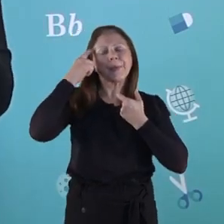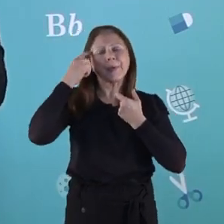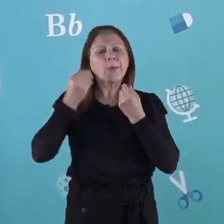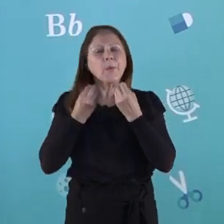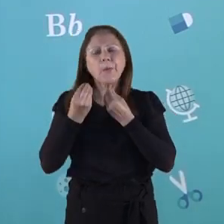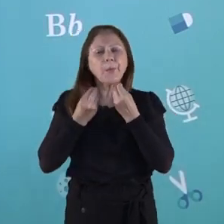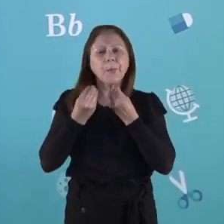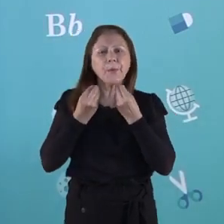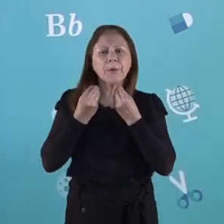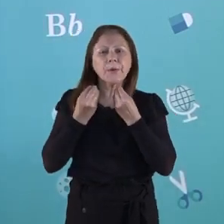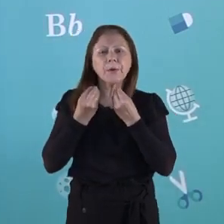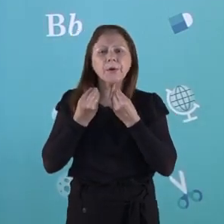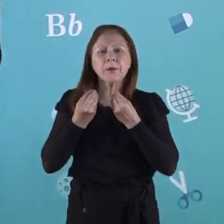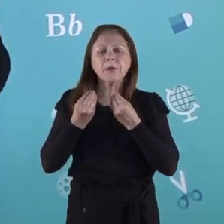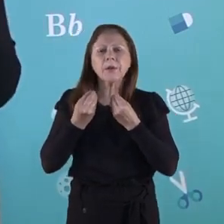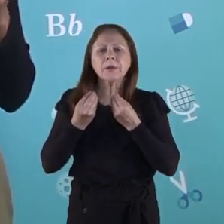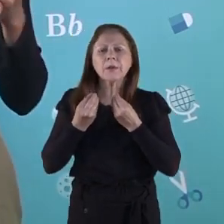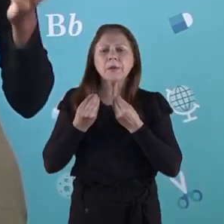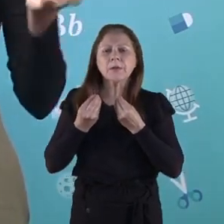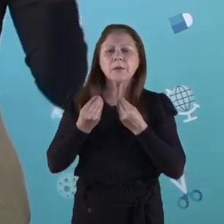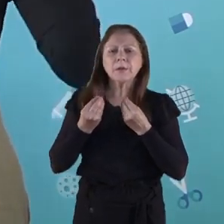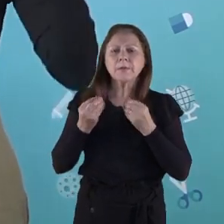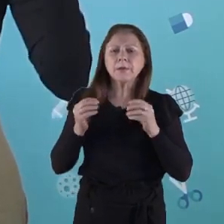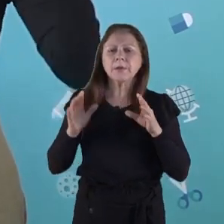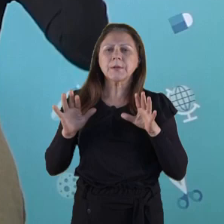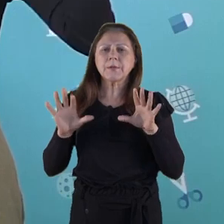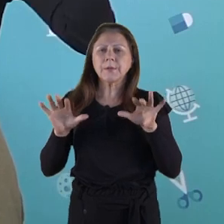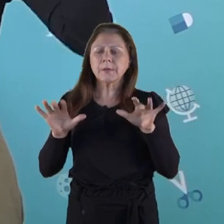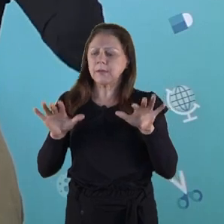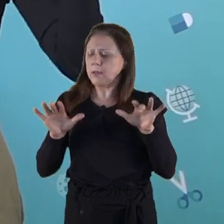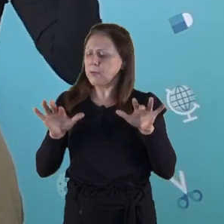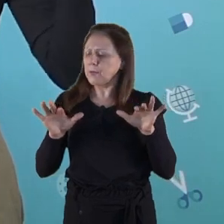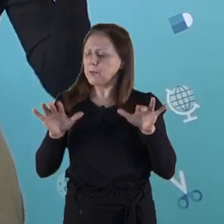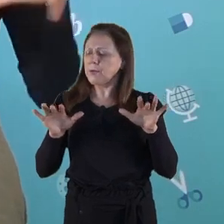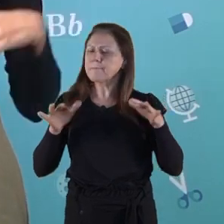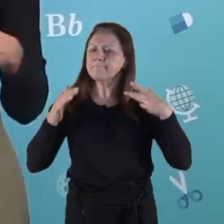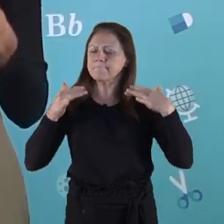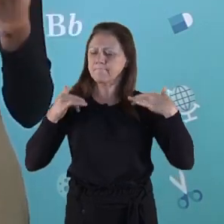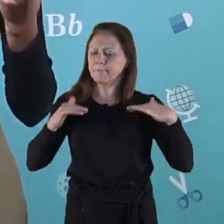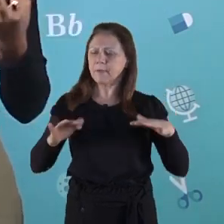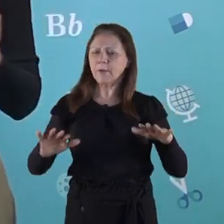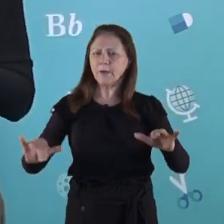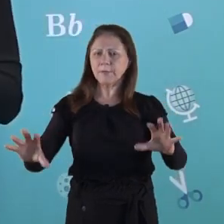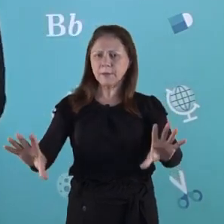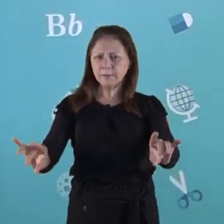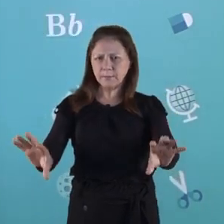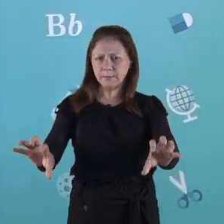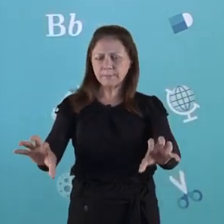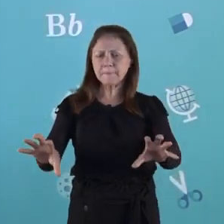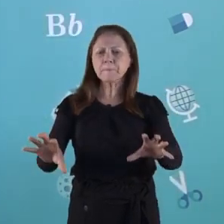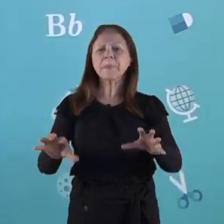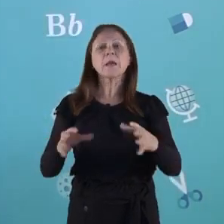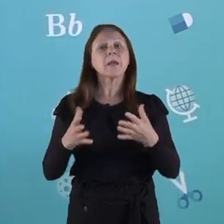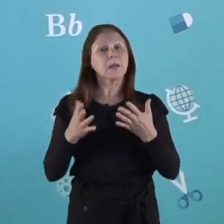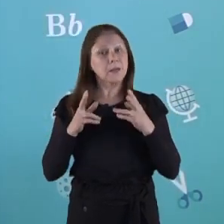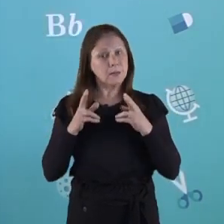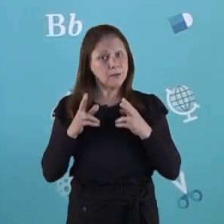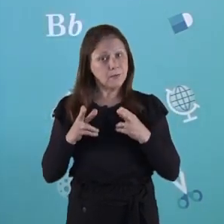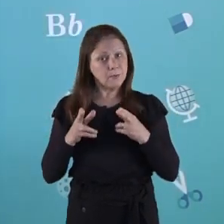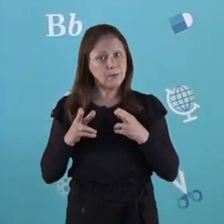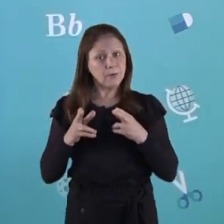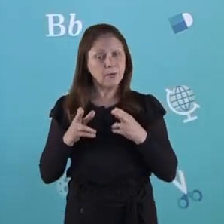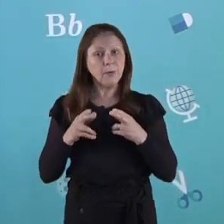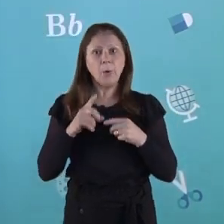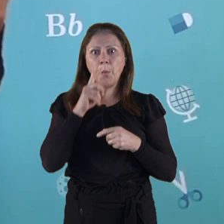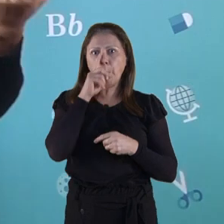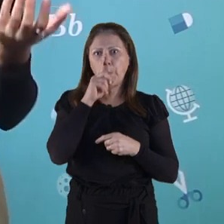pensamentos. Então, por exemplo, para mexer um dedo, meu cérebro está enviando informações para os meus nervos que permitem que eu mexa esse dedo. Assim como